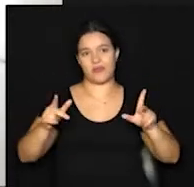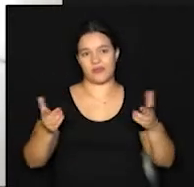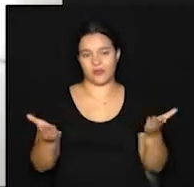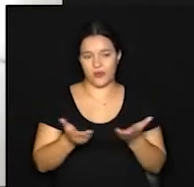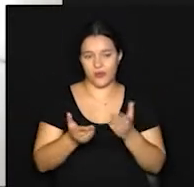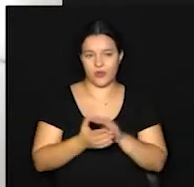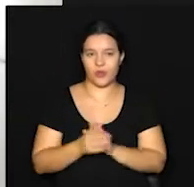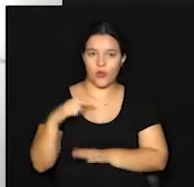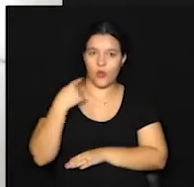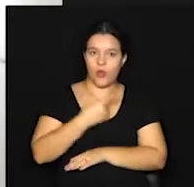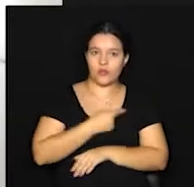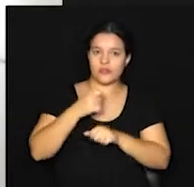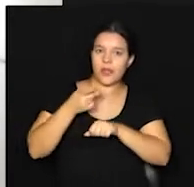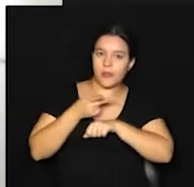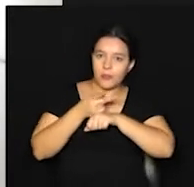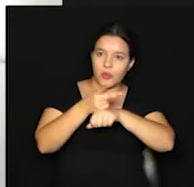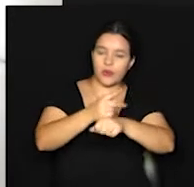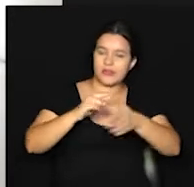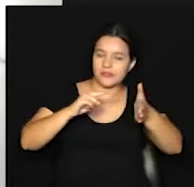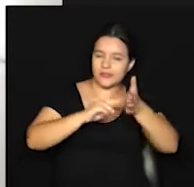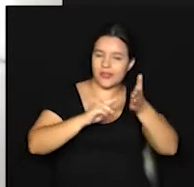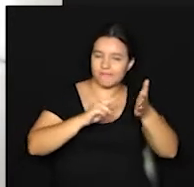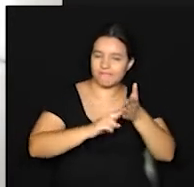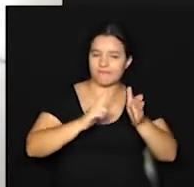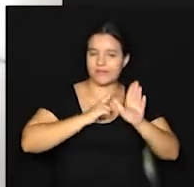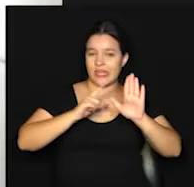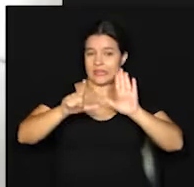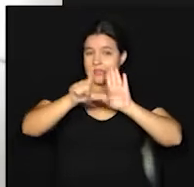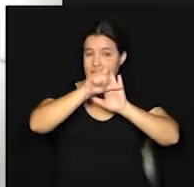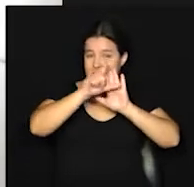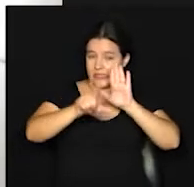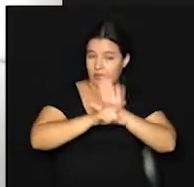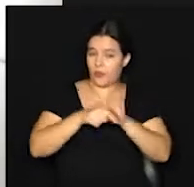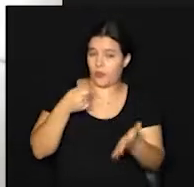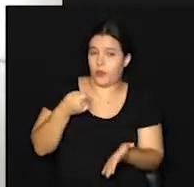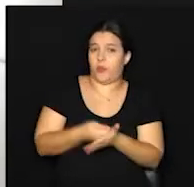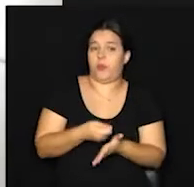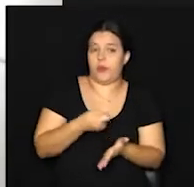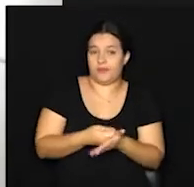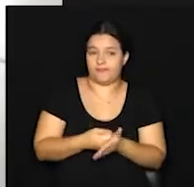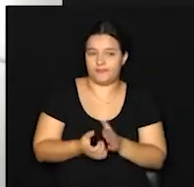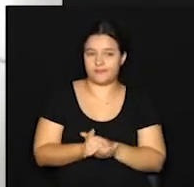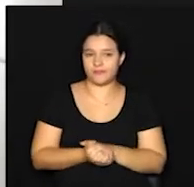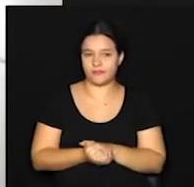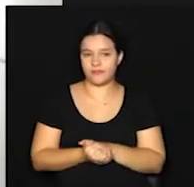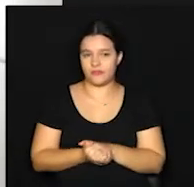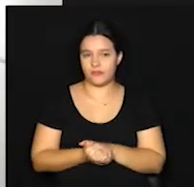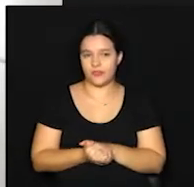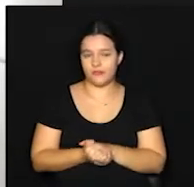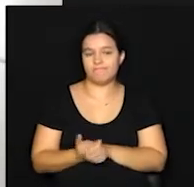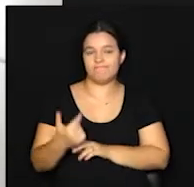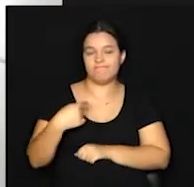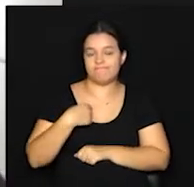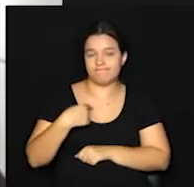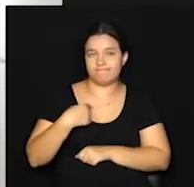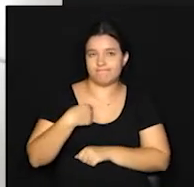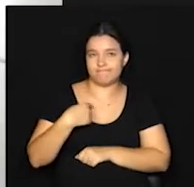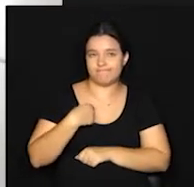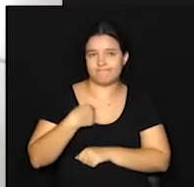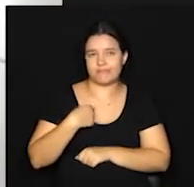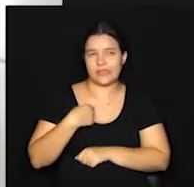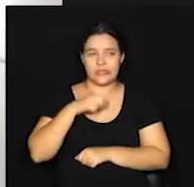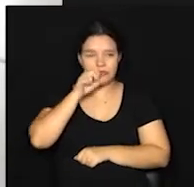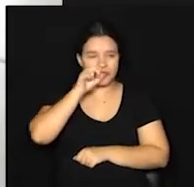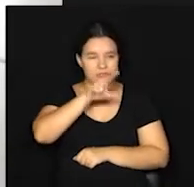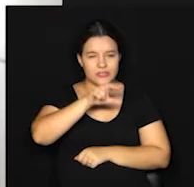gente pode procurar e fazer denúncias, e existem leis mais severas para esses casos. Então, quer dizer, vendo